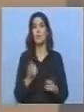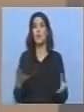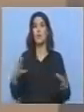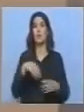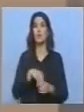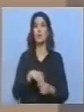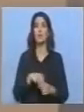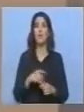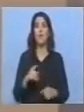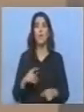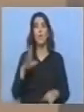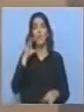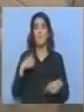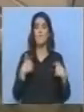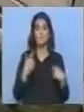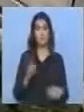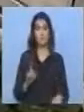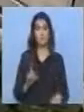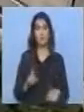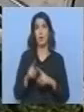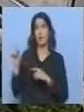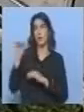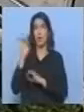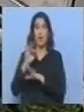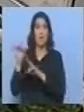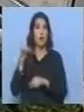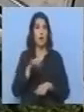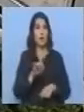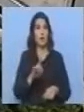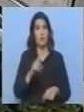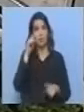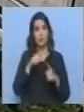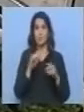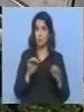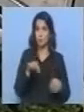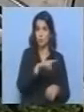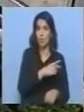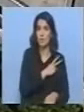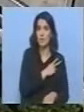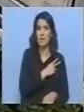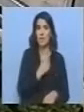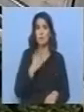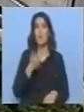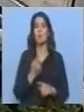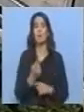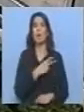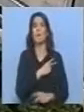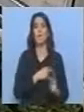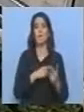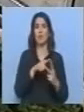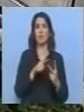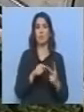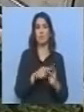foi uma iniciativa do governo, como acontece muitas vezes na Europa, foi uma iniciativa da academia, no sentido de perceber que em Lisboa havia duas universidades